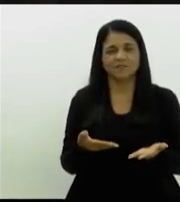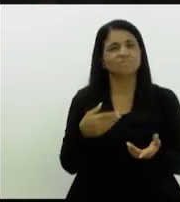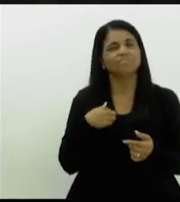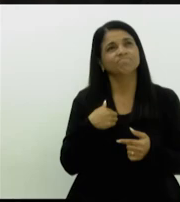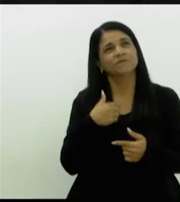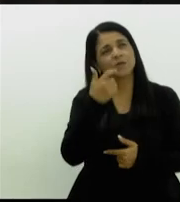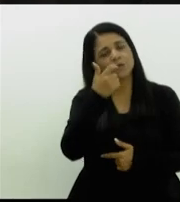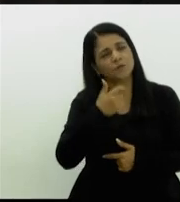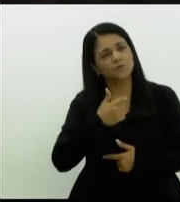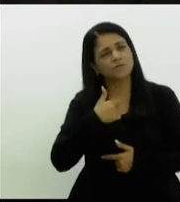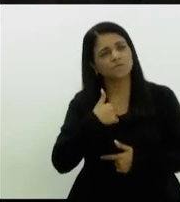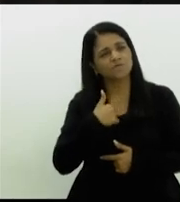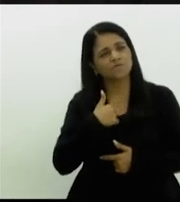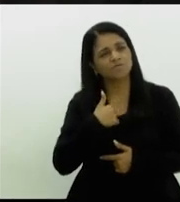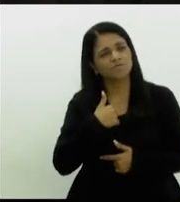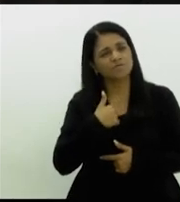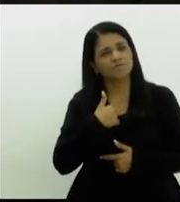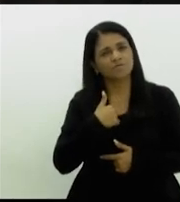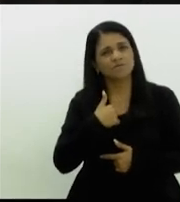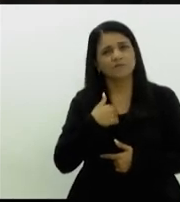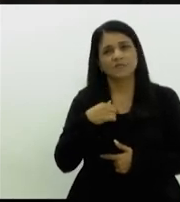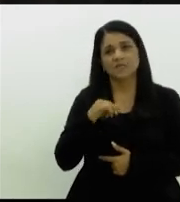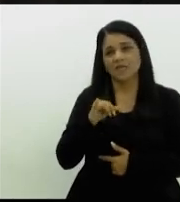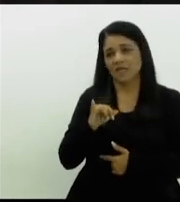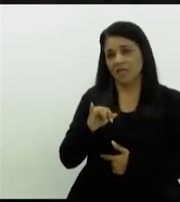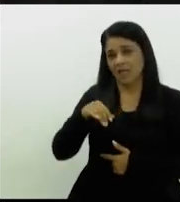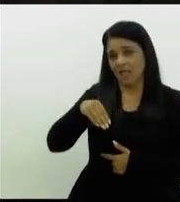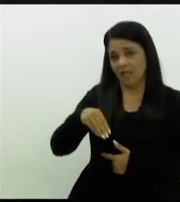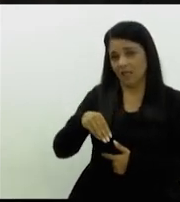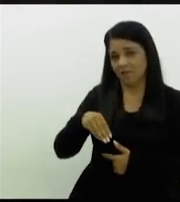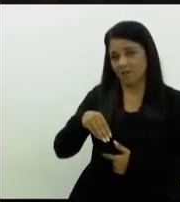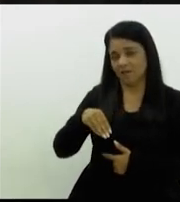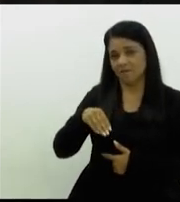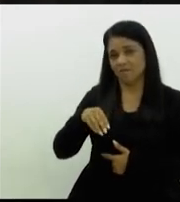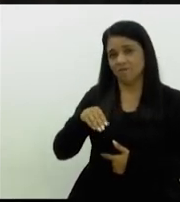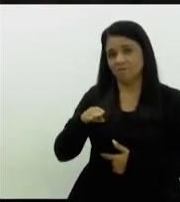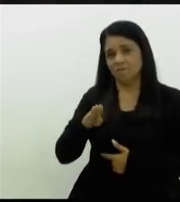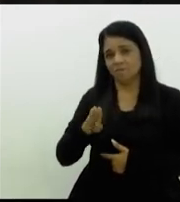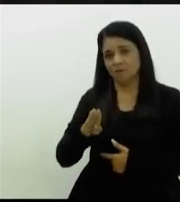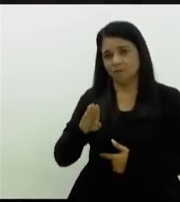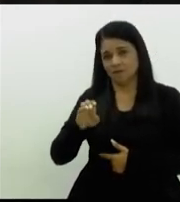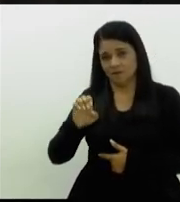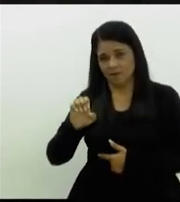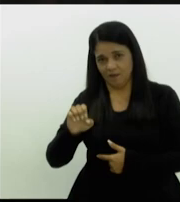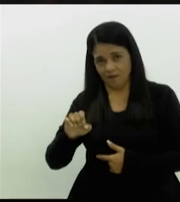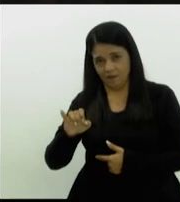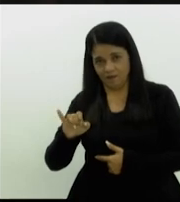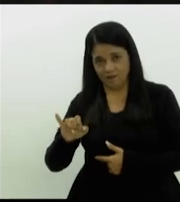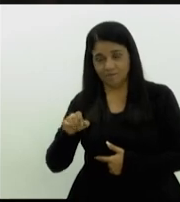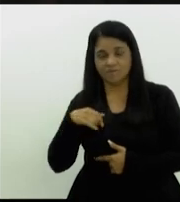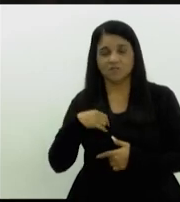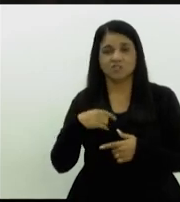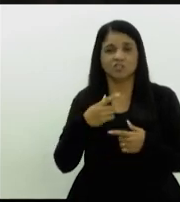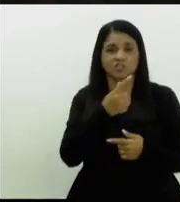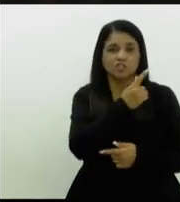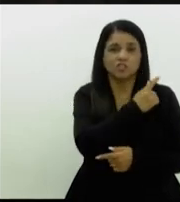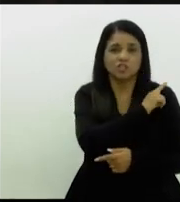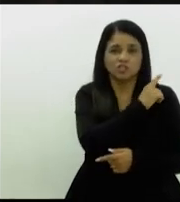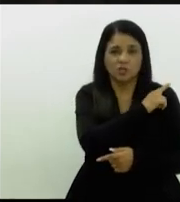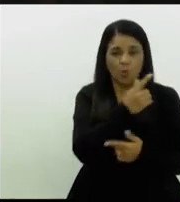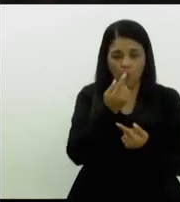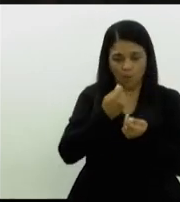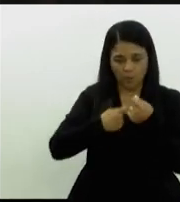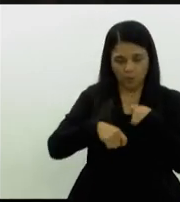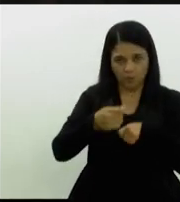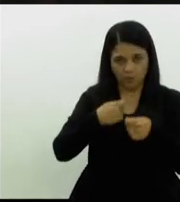eu o meu MBA em gestão pública e